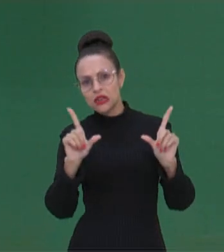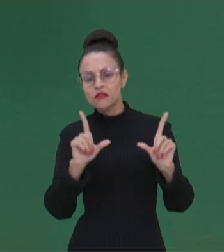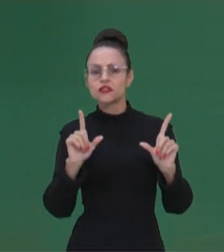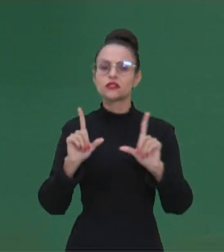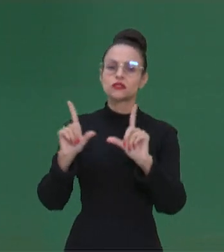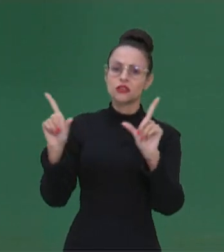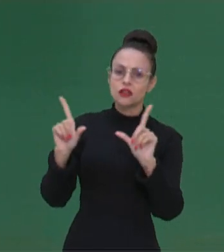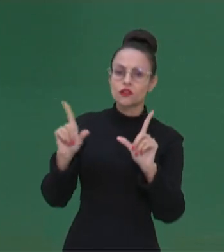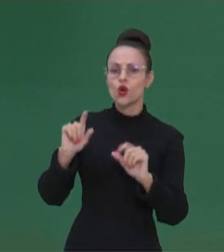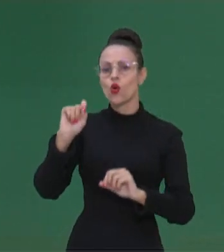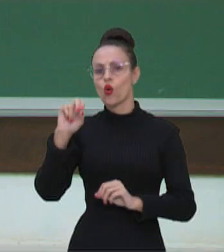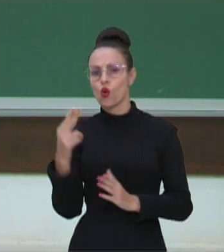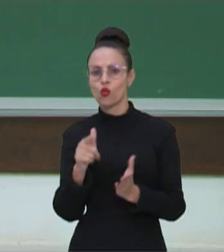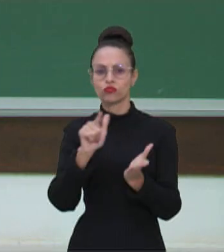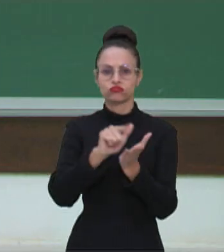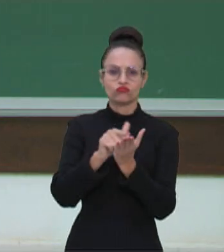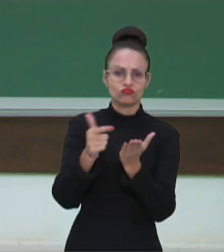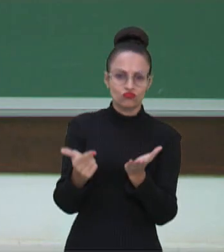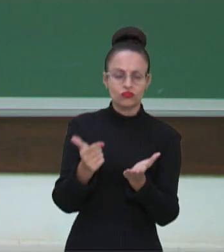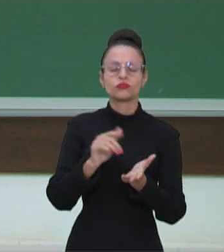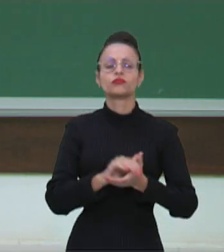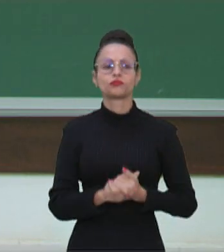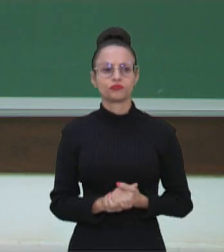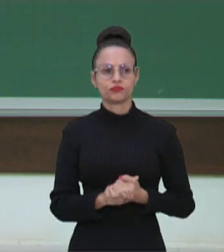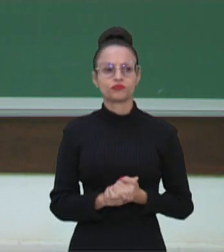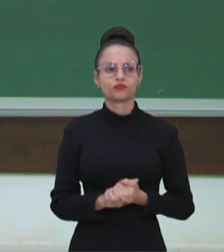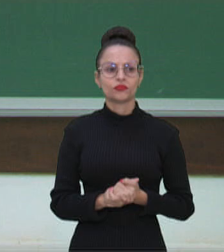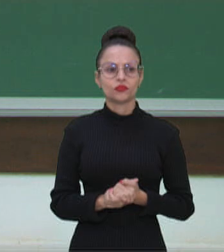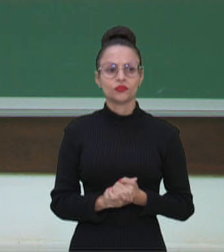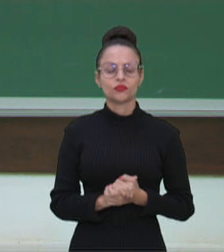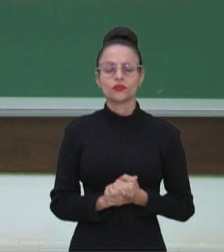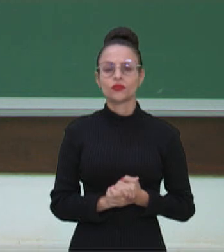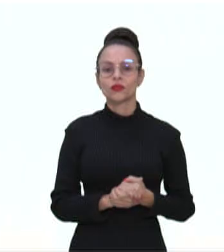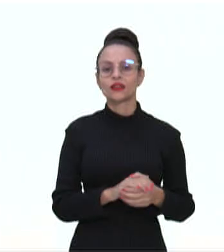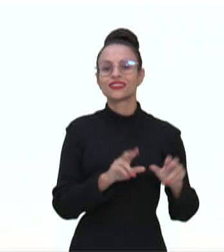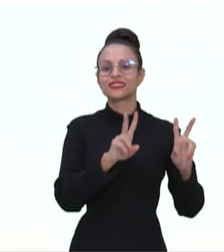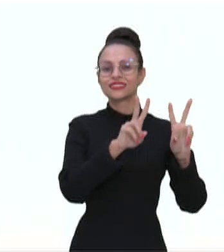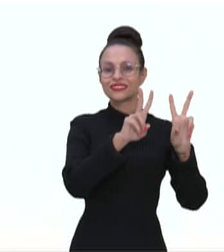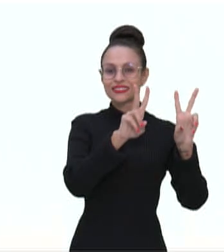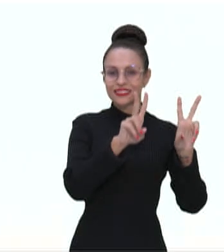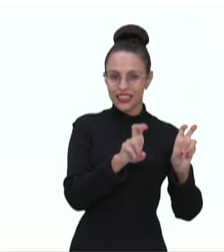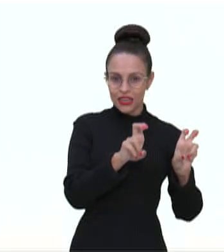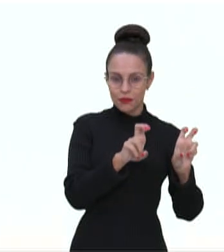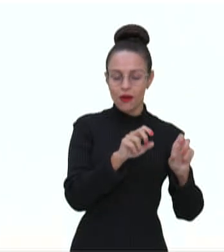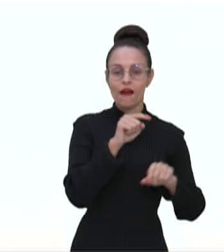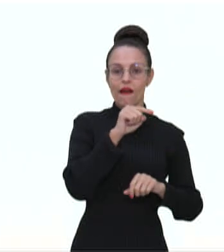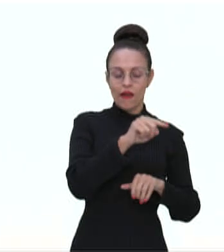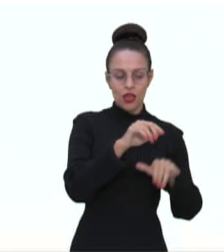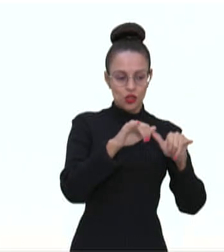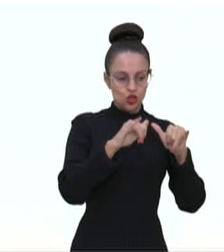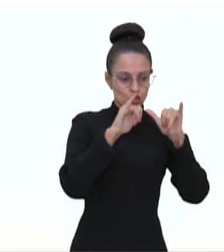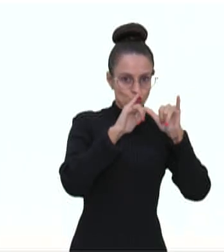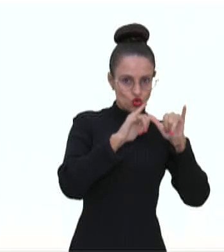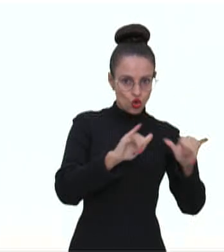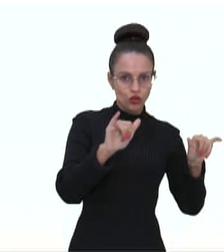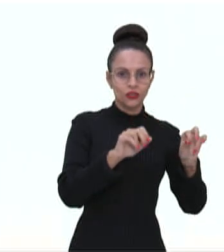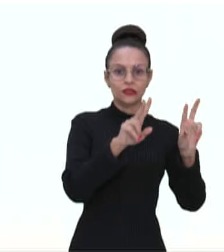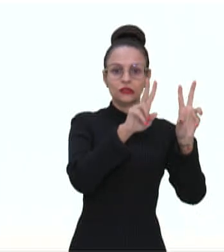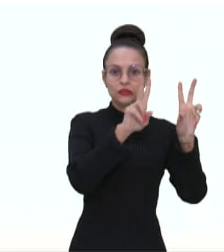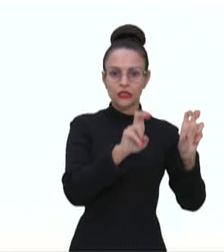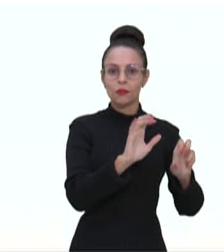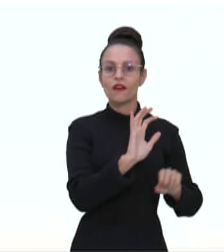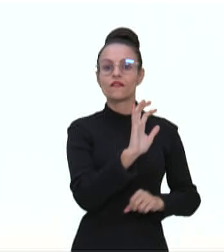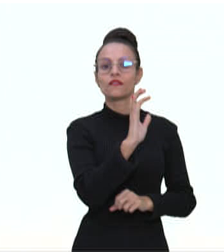mídia falada quanto na mídia escrita, né? Os temas. Na notícia eu tenho fatos